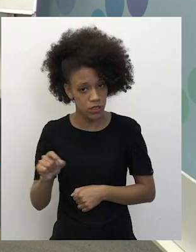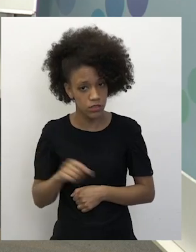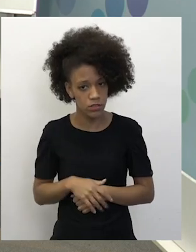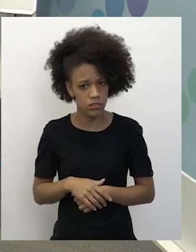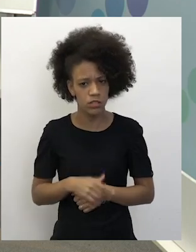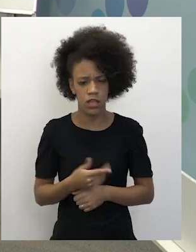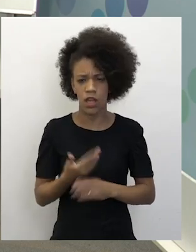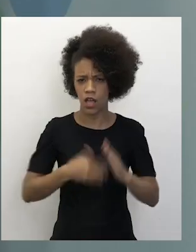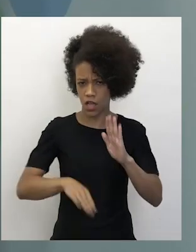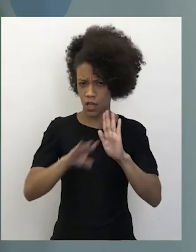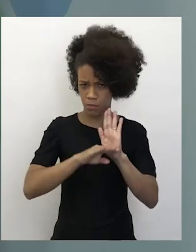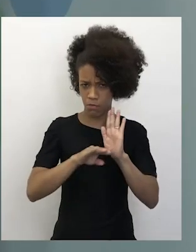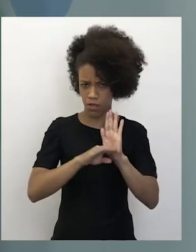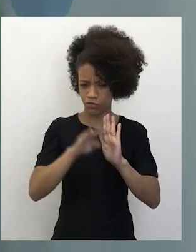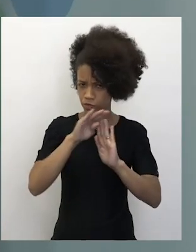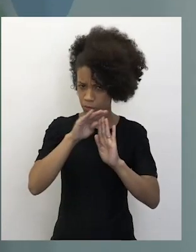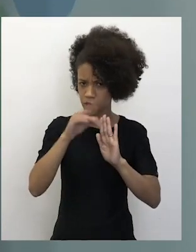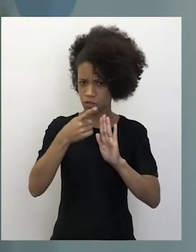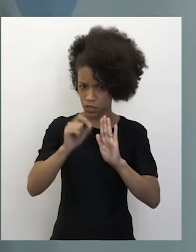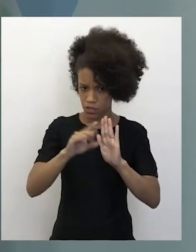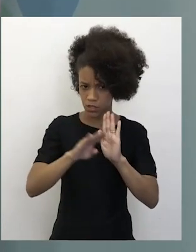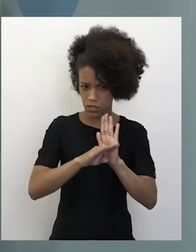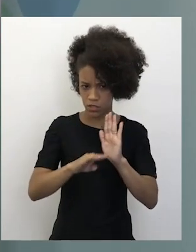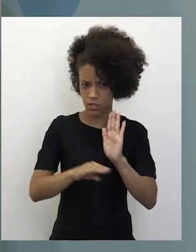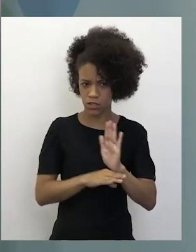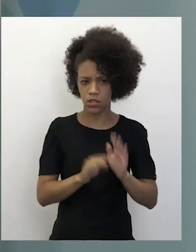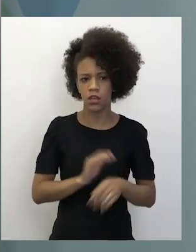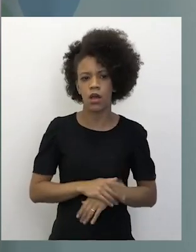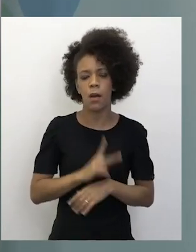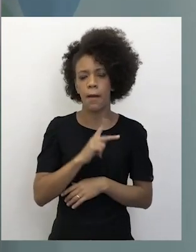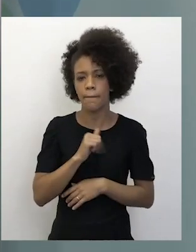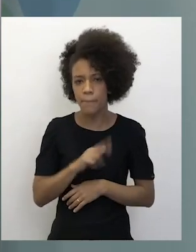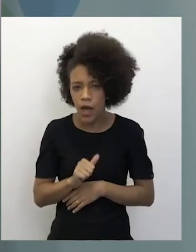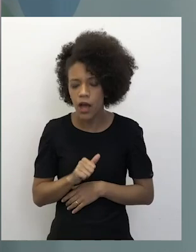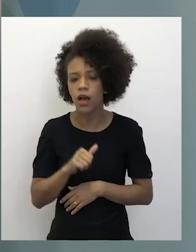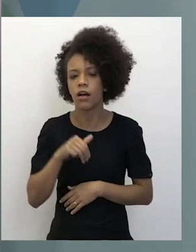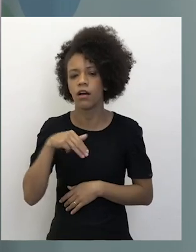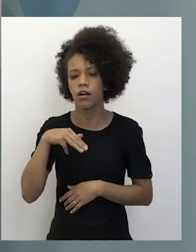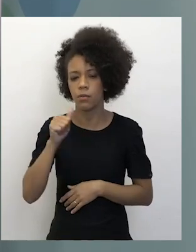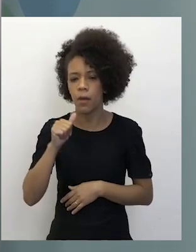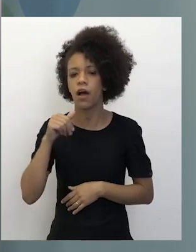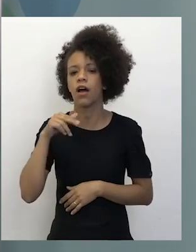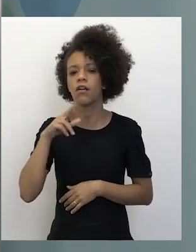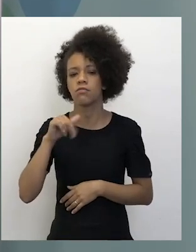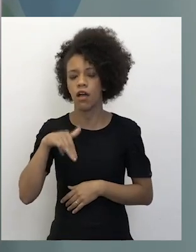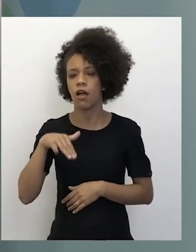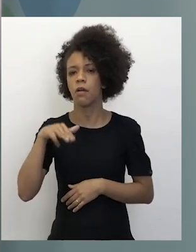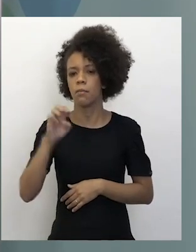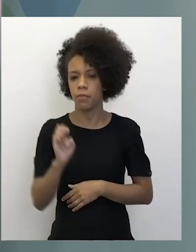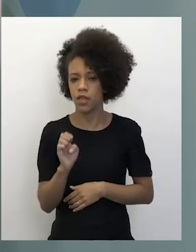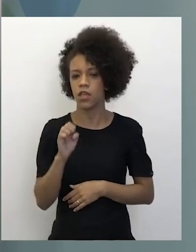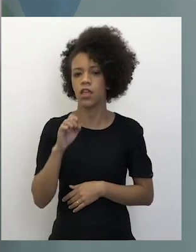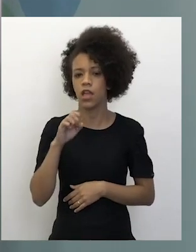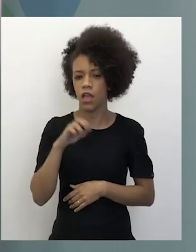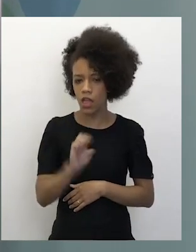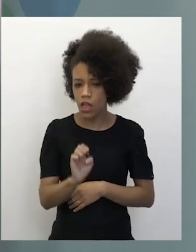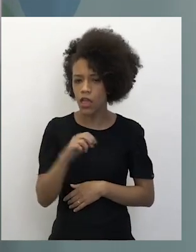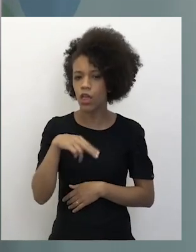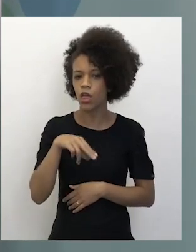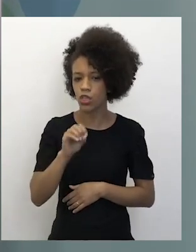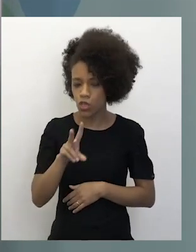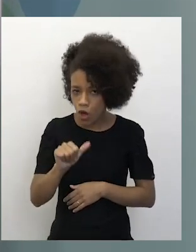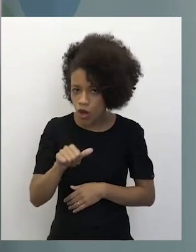lá será que é de baixo também tem paramata Opa me e nó